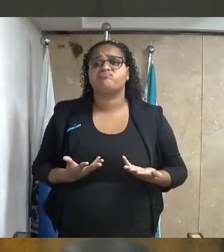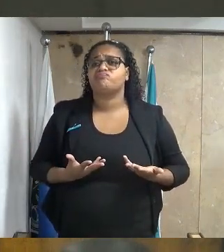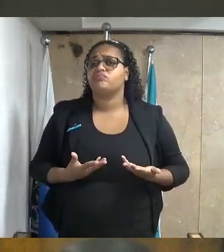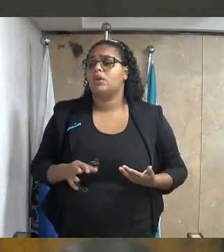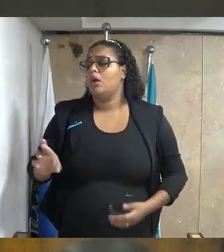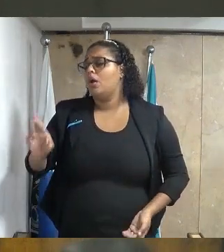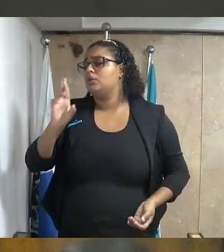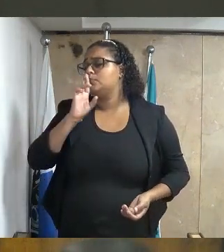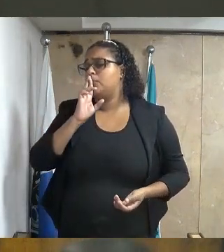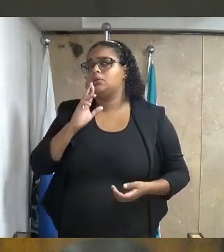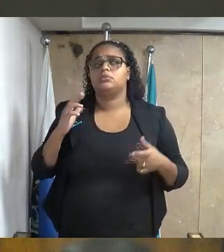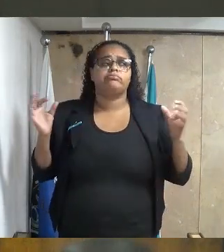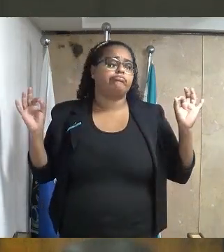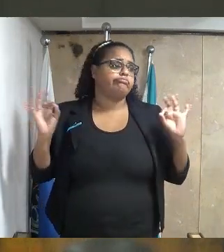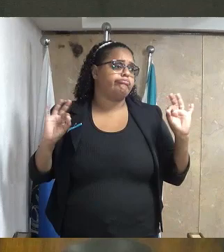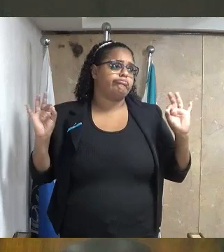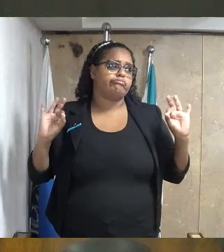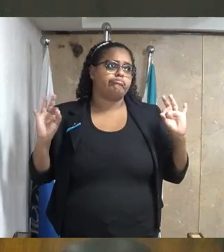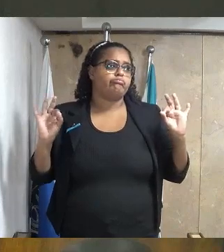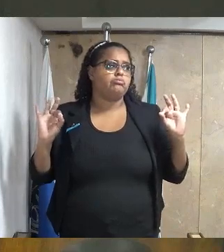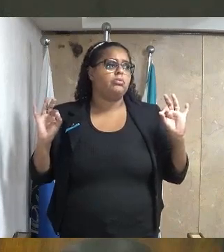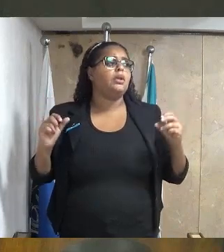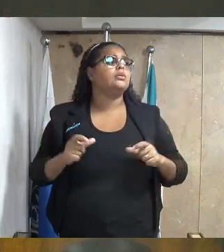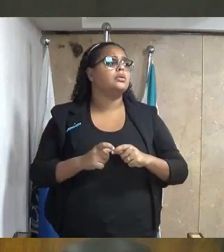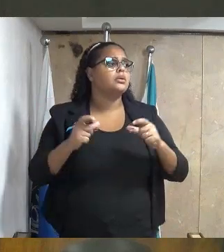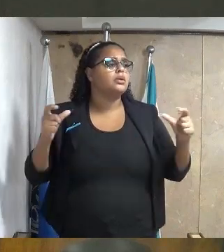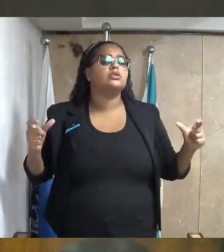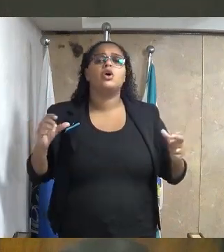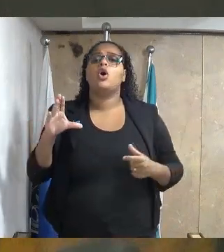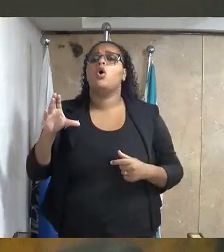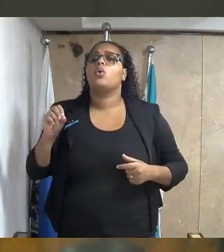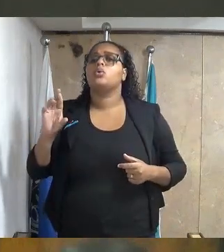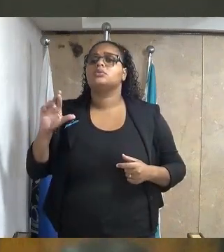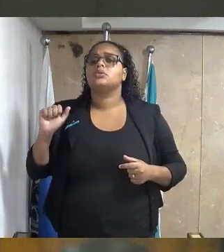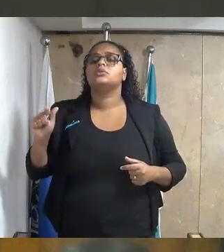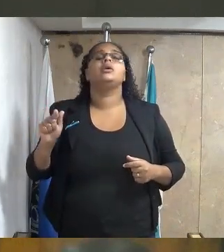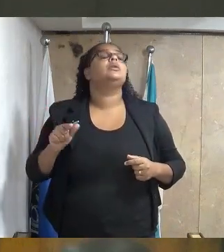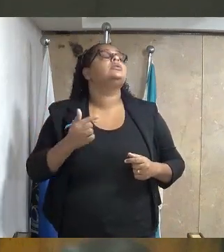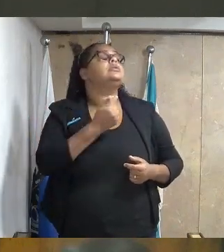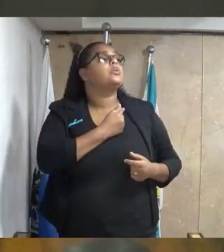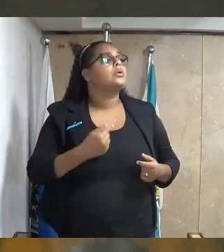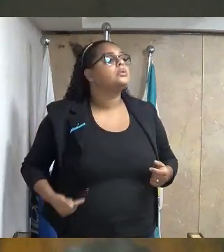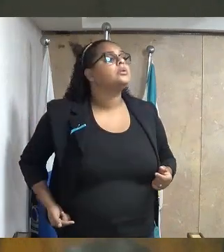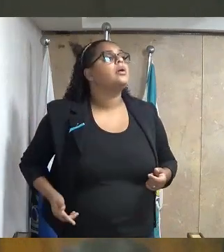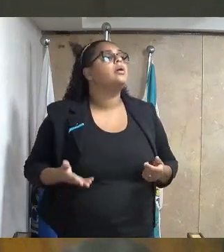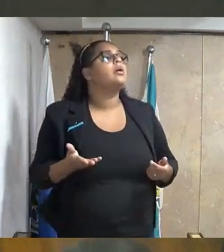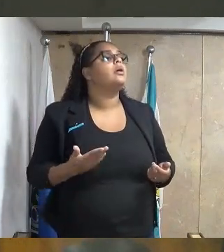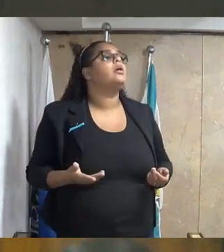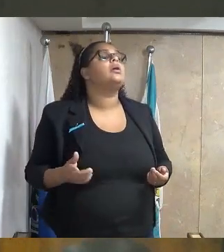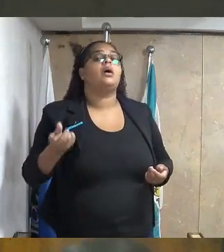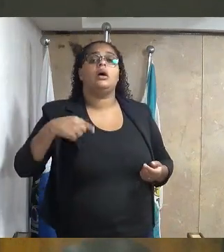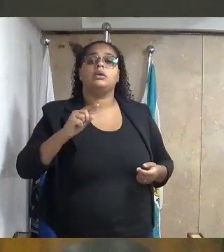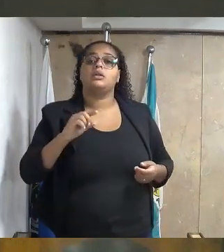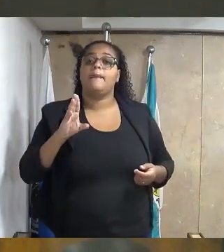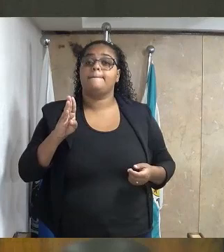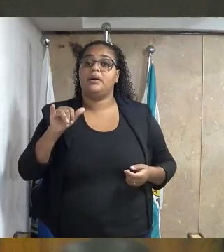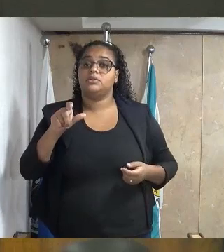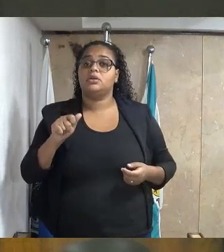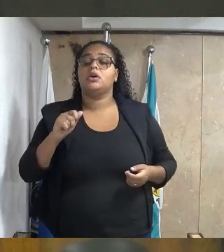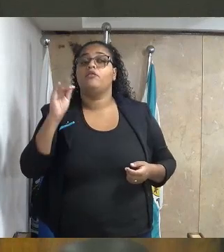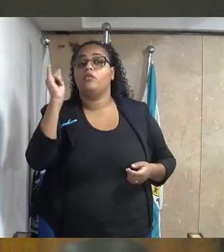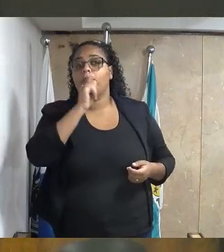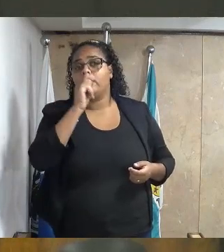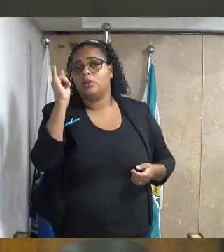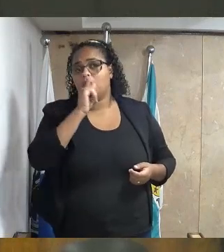de imediato desse grande consórcio de segurança pública aqui na Baixada Fluminense.